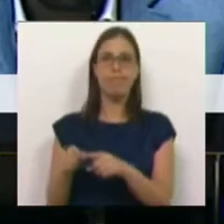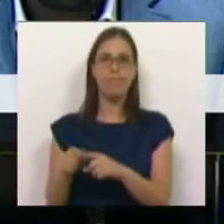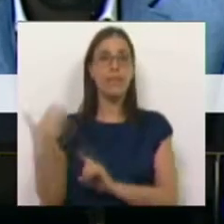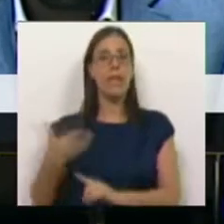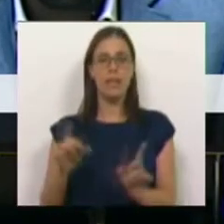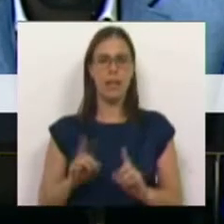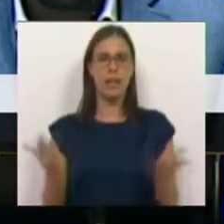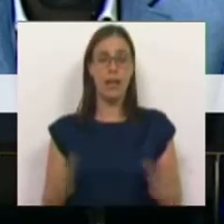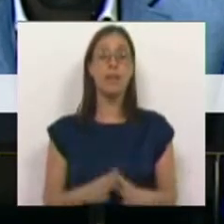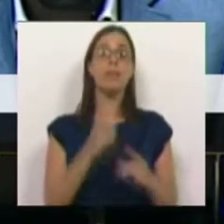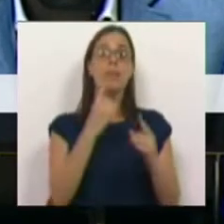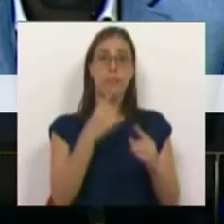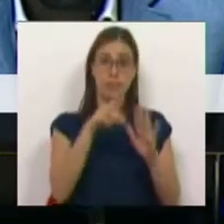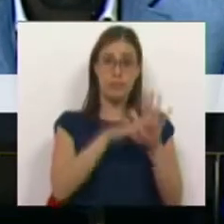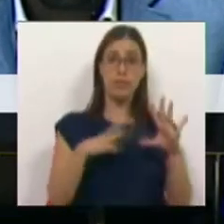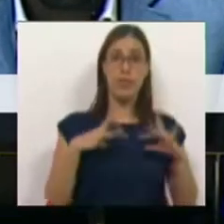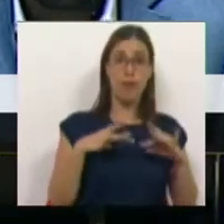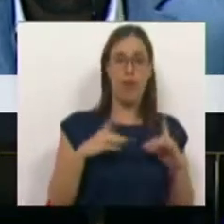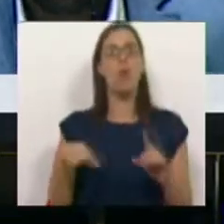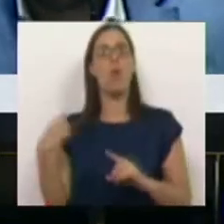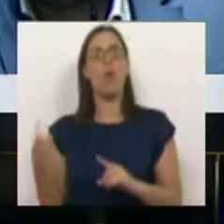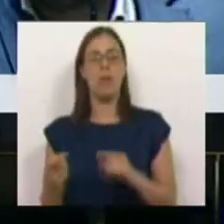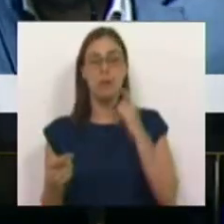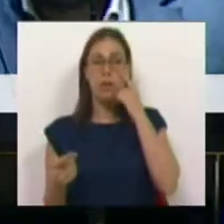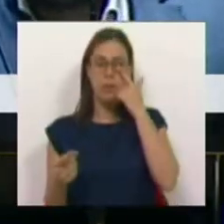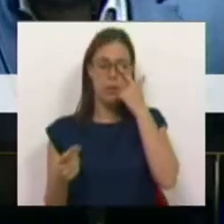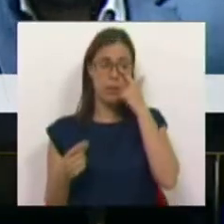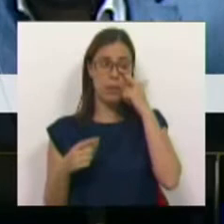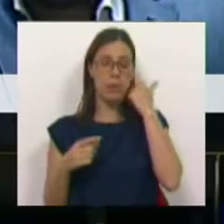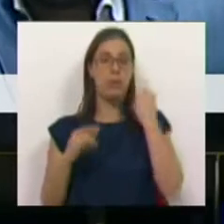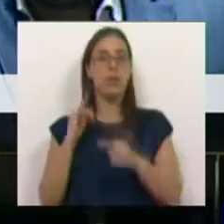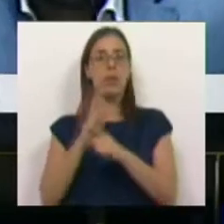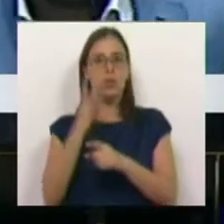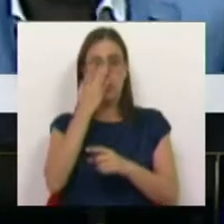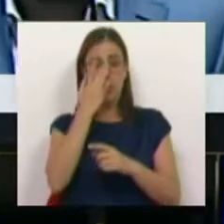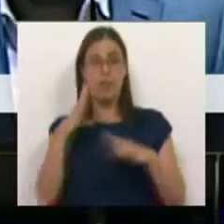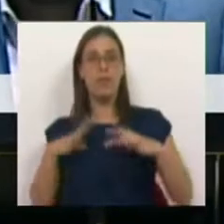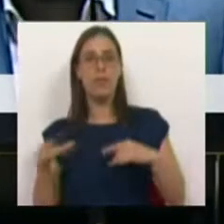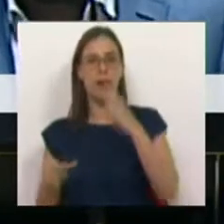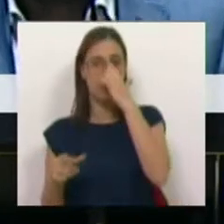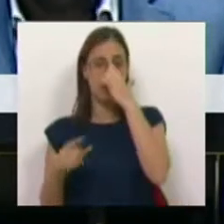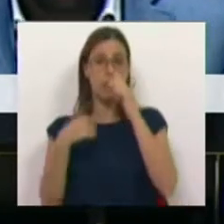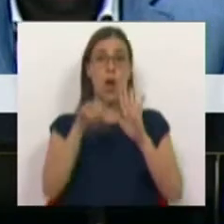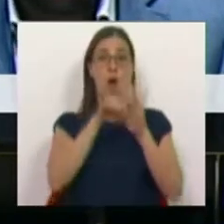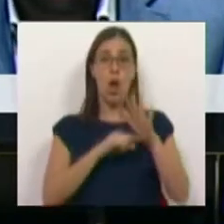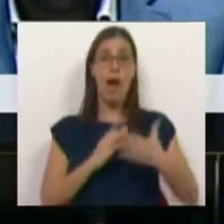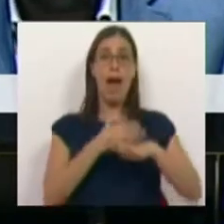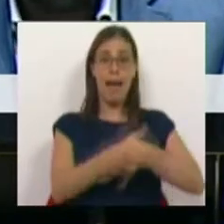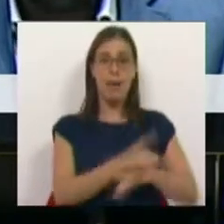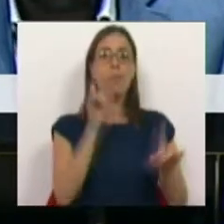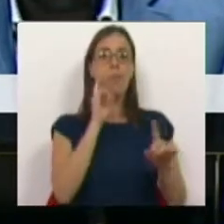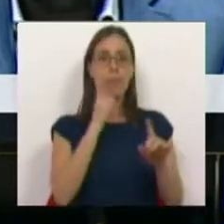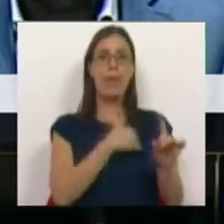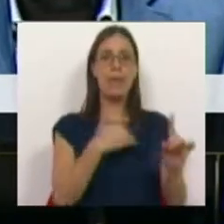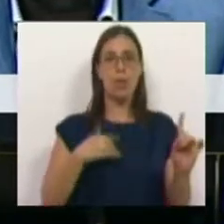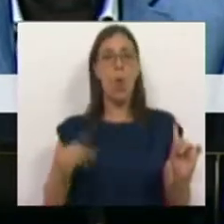esse direito. Uns têm um regime de férias, outros têm outro regime de férias, uns têm normas de acesso à proteção